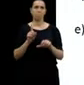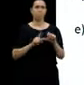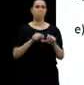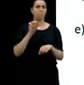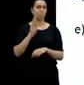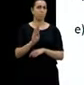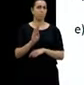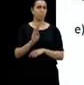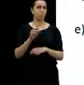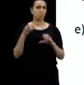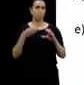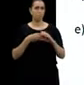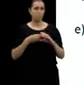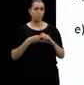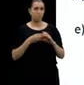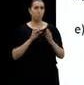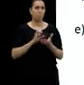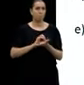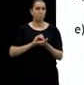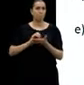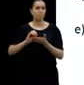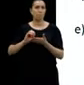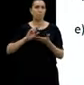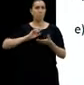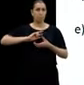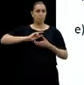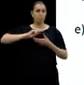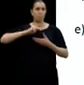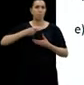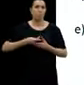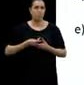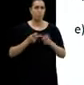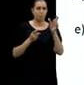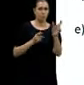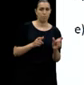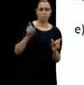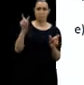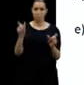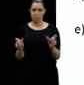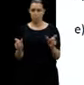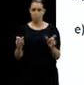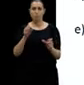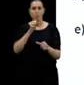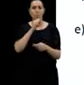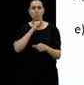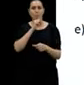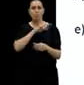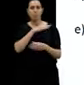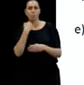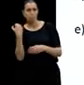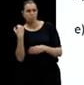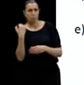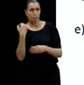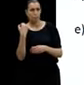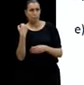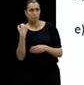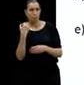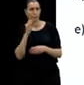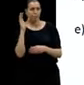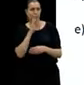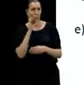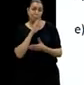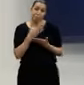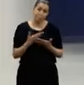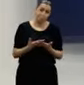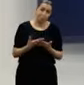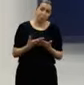B. Células provenientes de transplantes entre indivíduos envelhecem e morrem rapidamente.